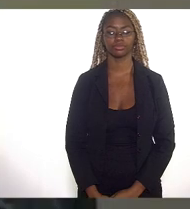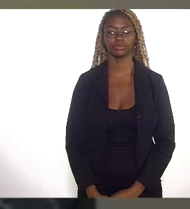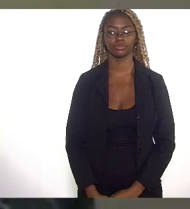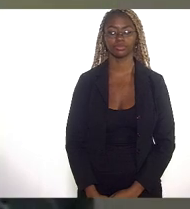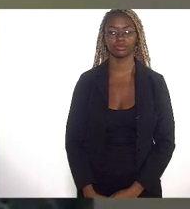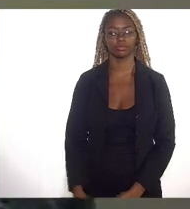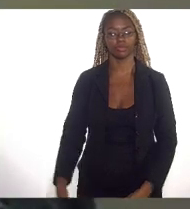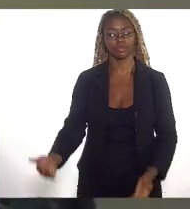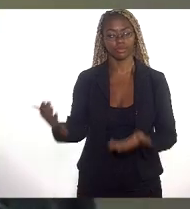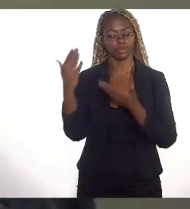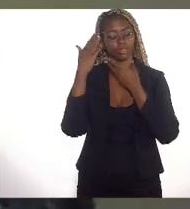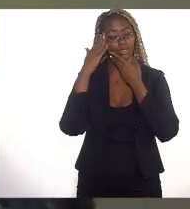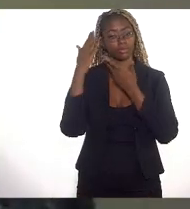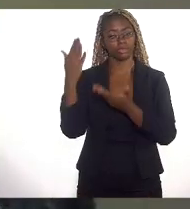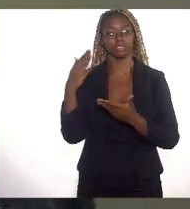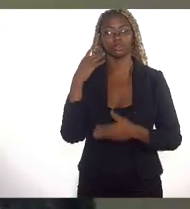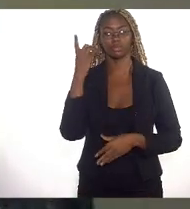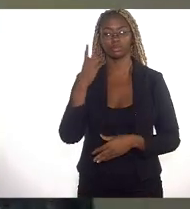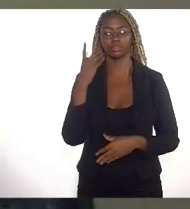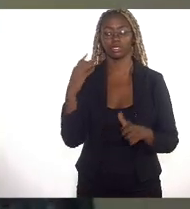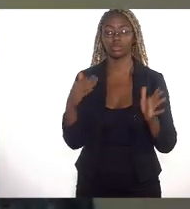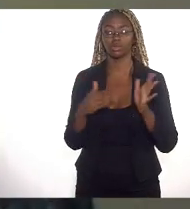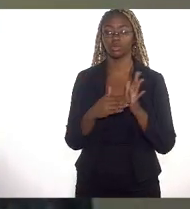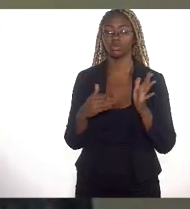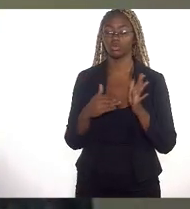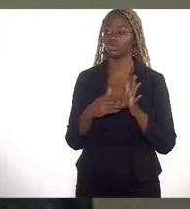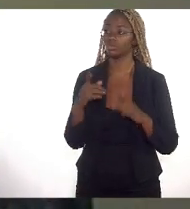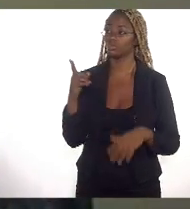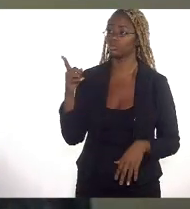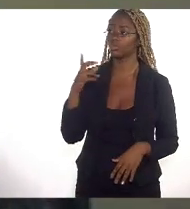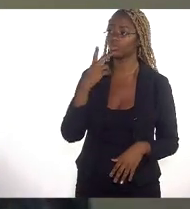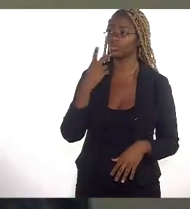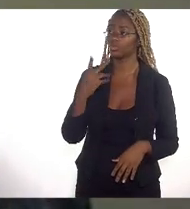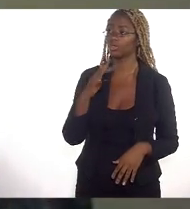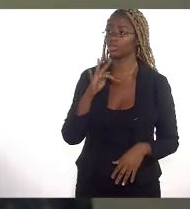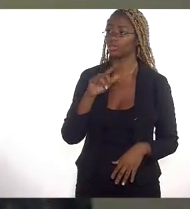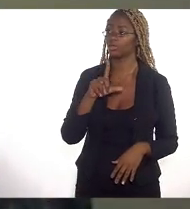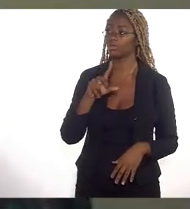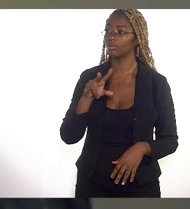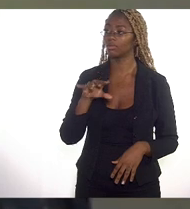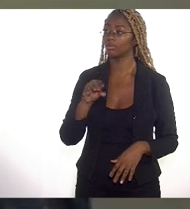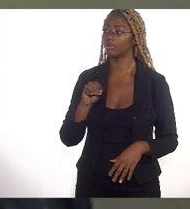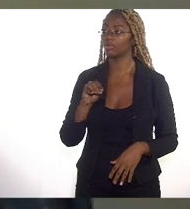Obrigada, deputado Valdeque Carneiro. O último orador inscrito é o deputado Flávio Serafini.